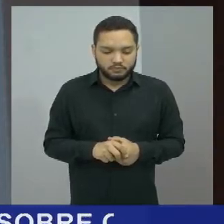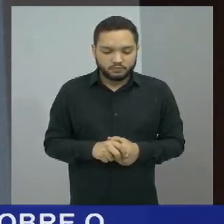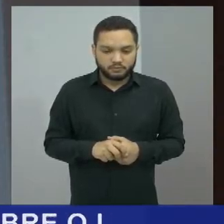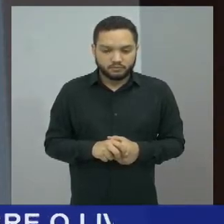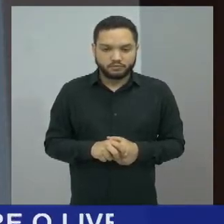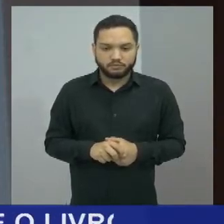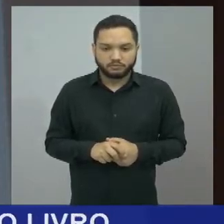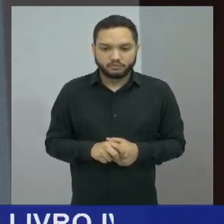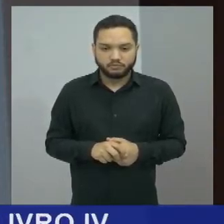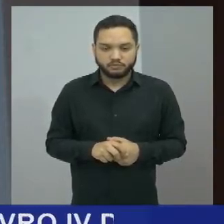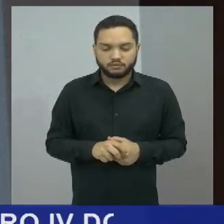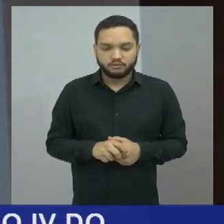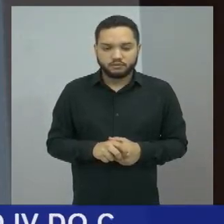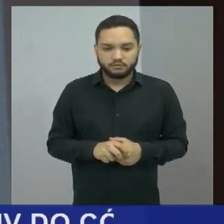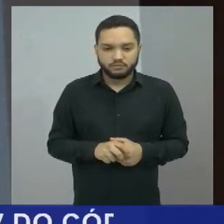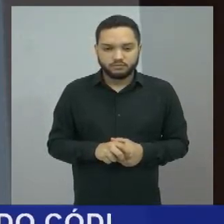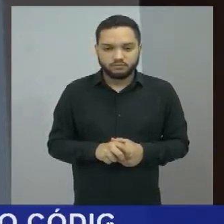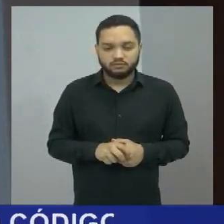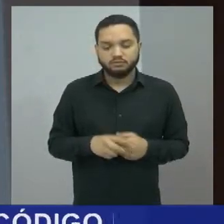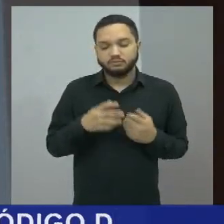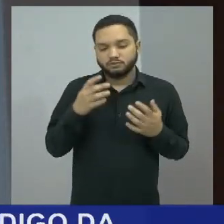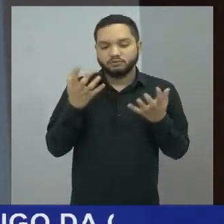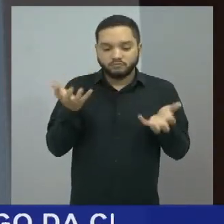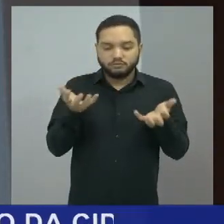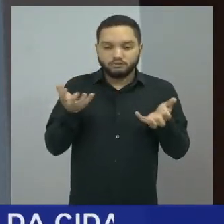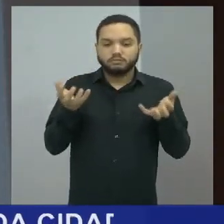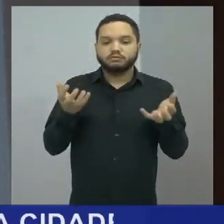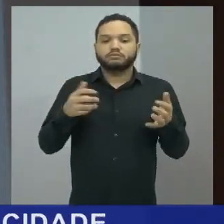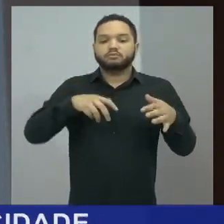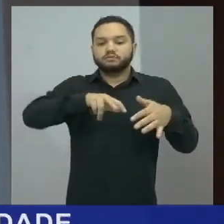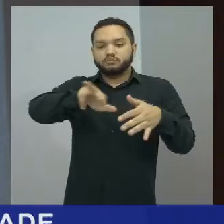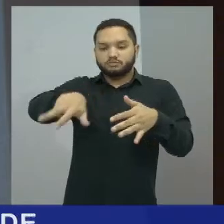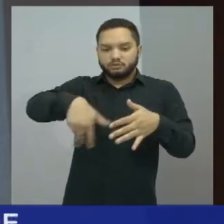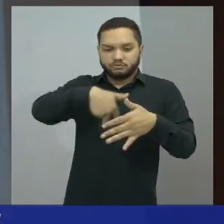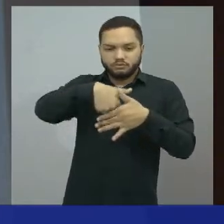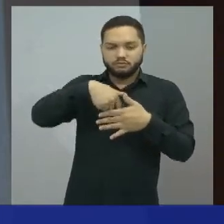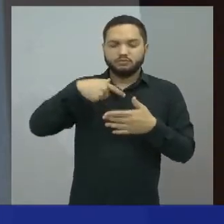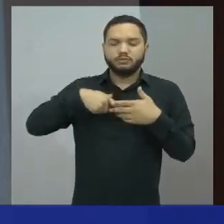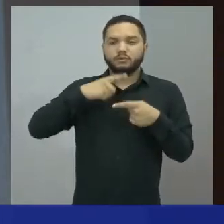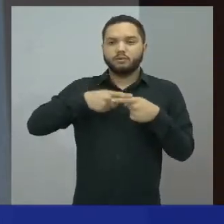Eu acho que vou para o púlpito, porque não estou conseguindo ver.